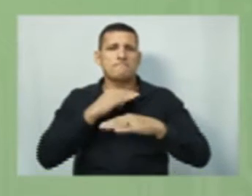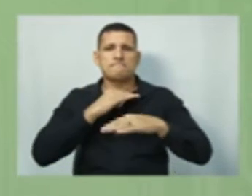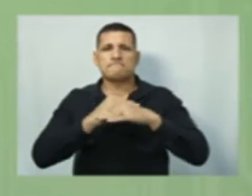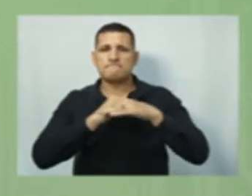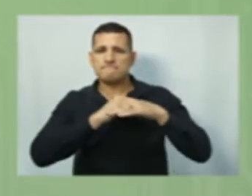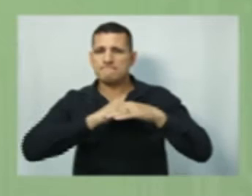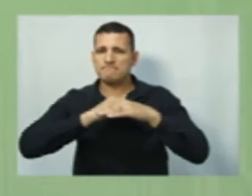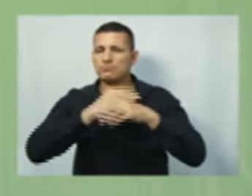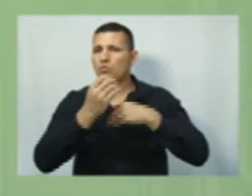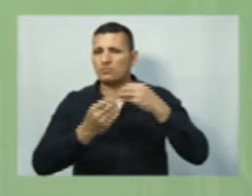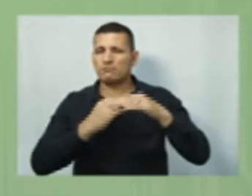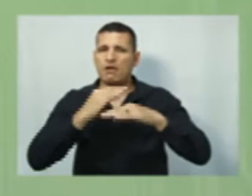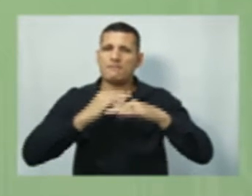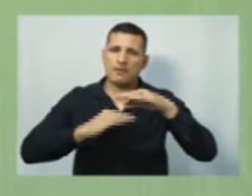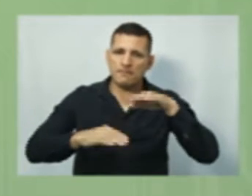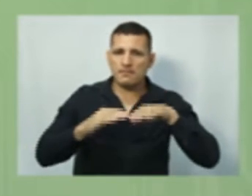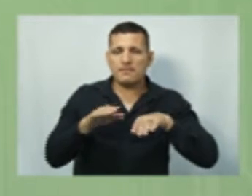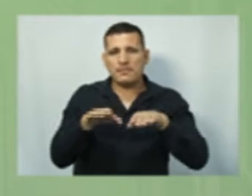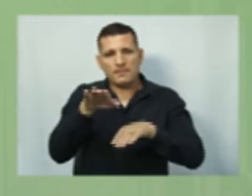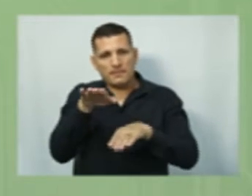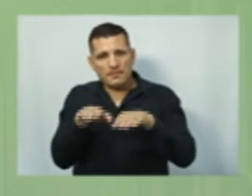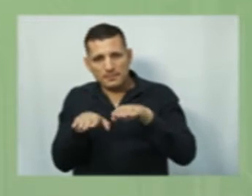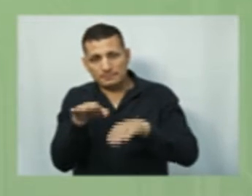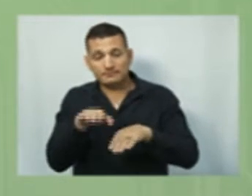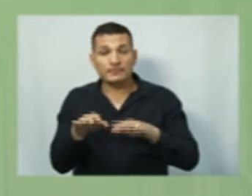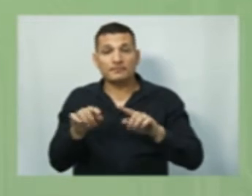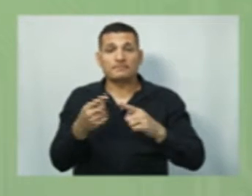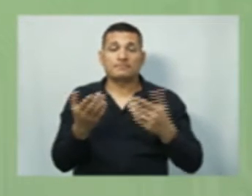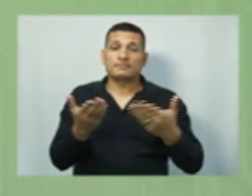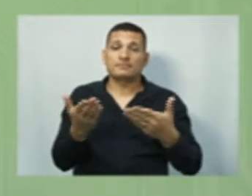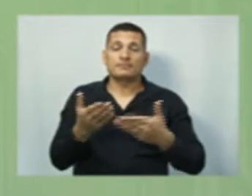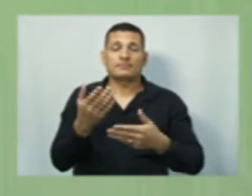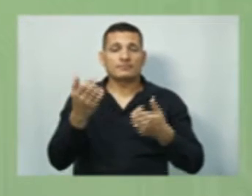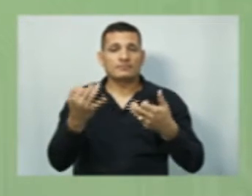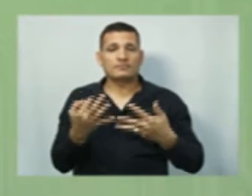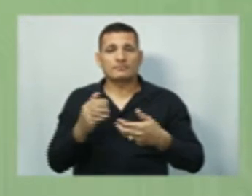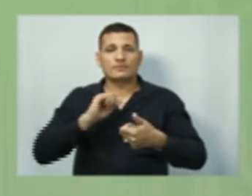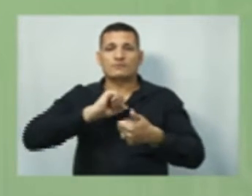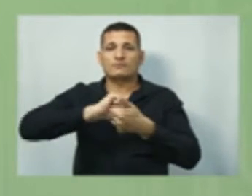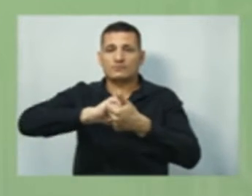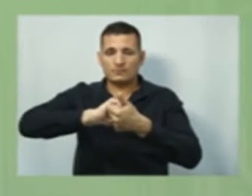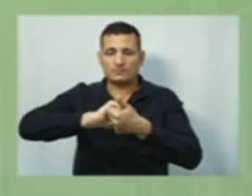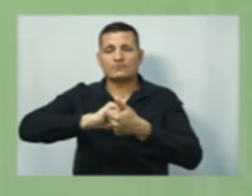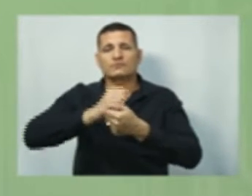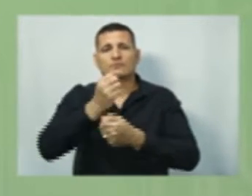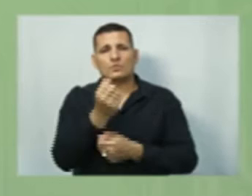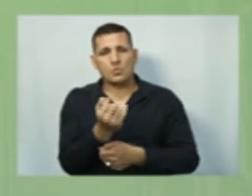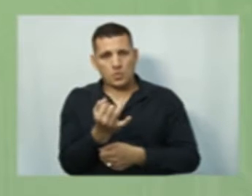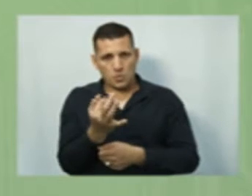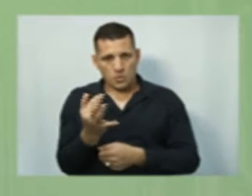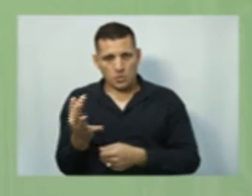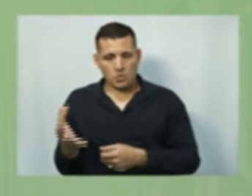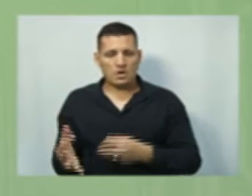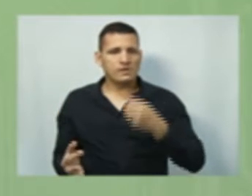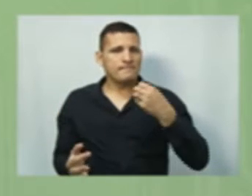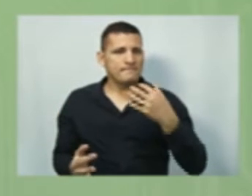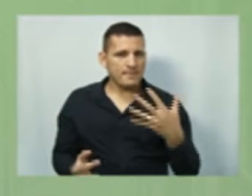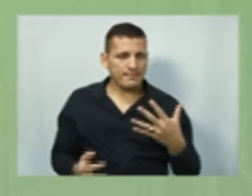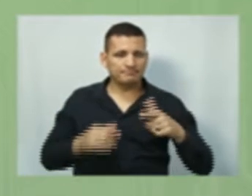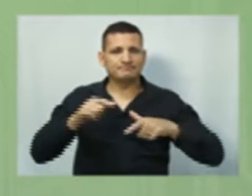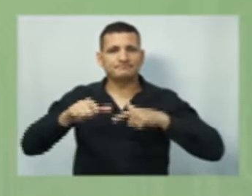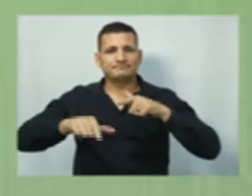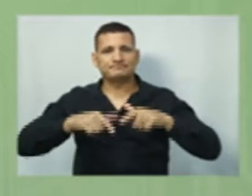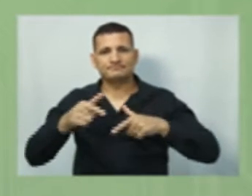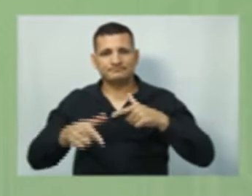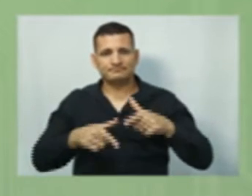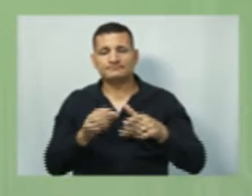agora nós estamos falando de qualidade e quantidade de bens e serviços disponíveis. Portanto, o